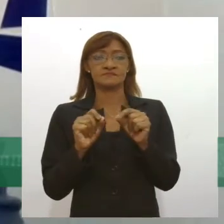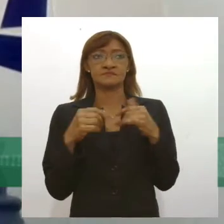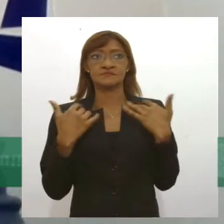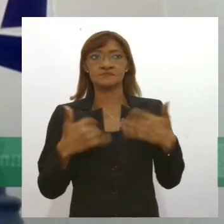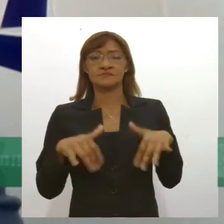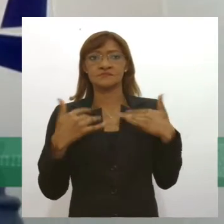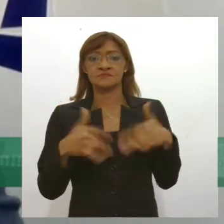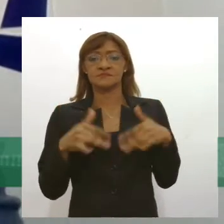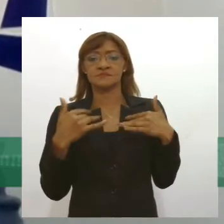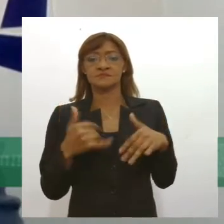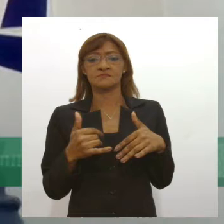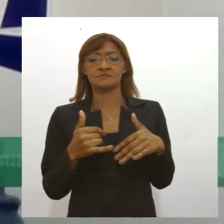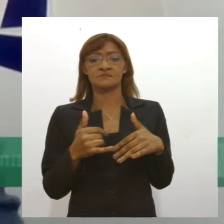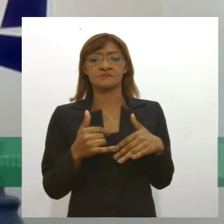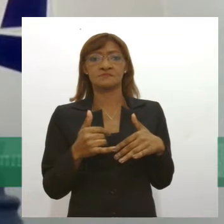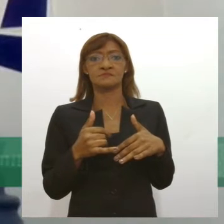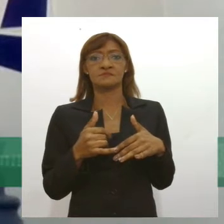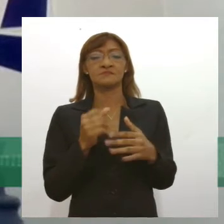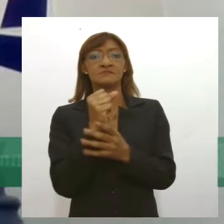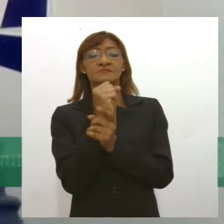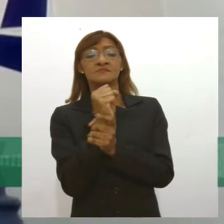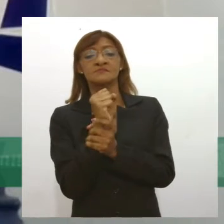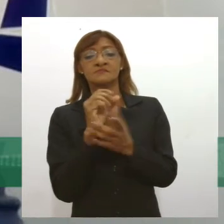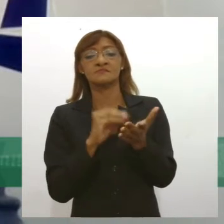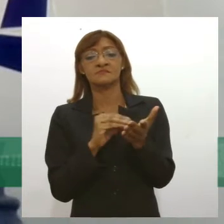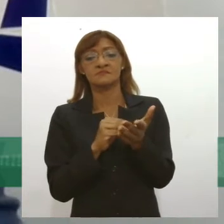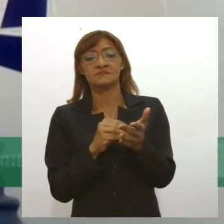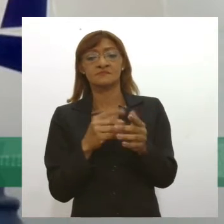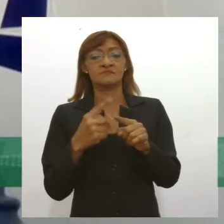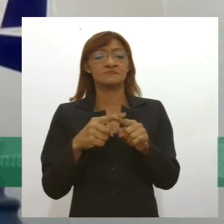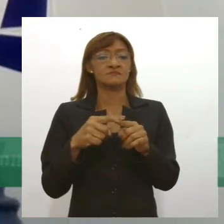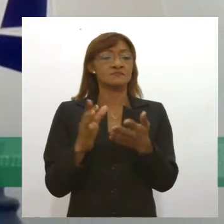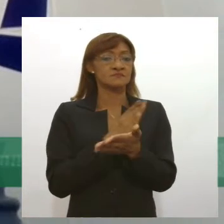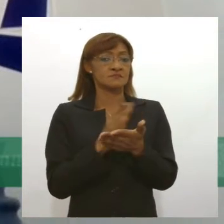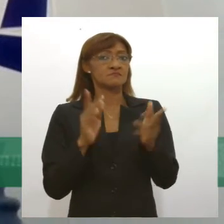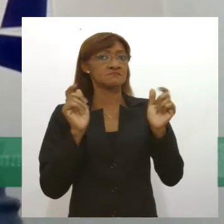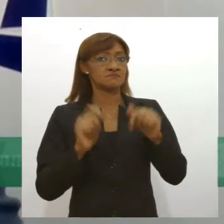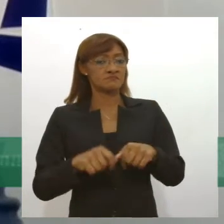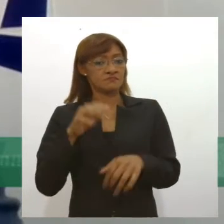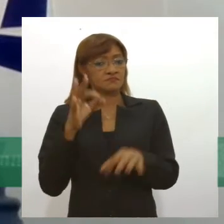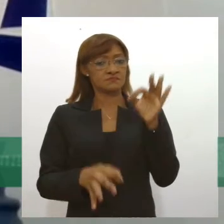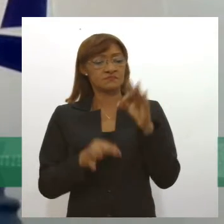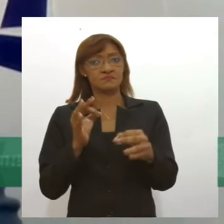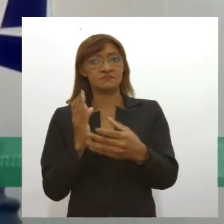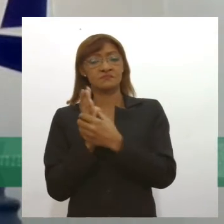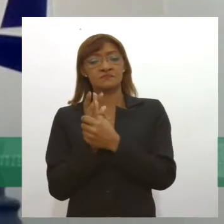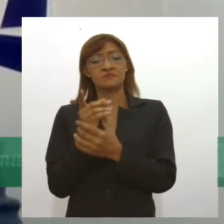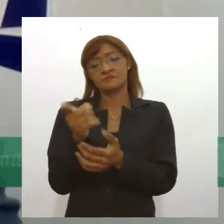porque colaboradores podem entrar na justiça trabalhista